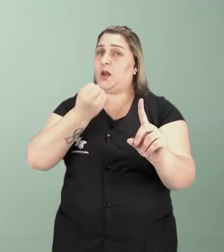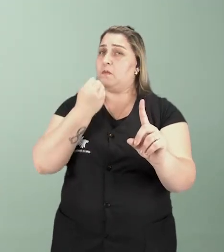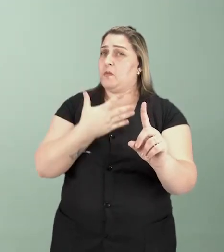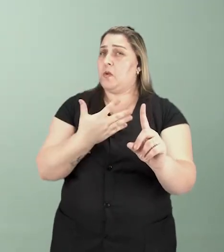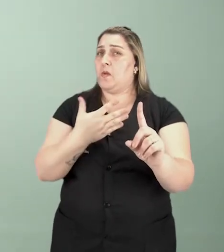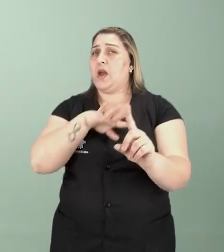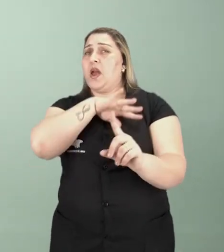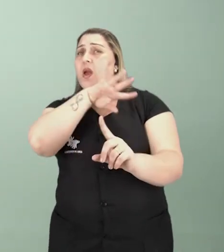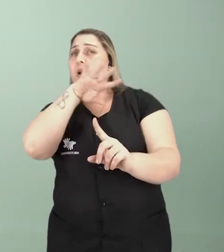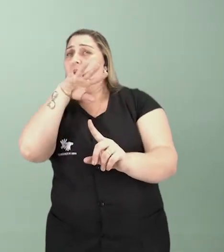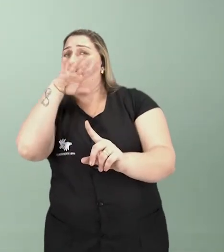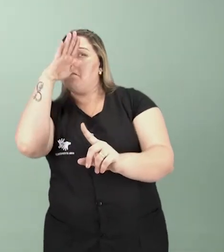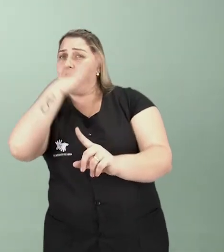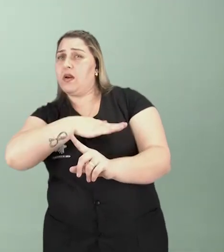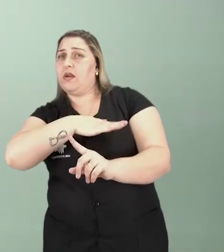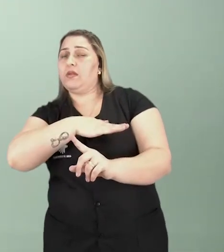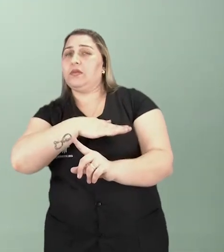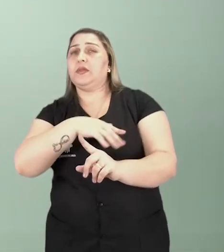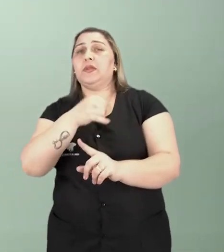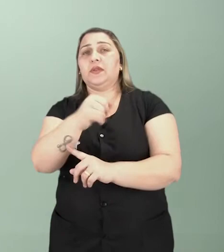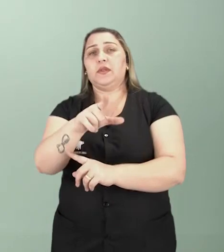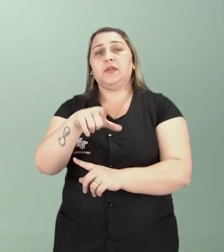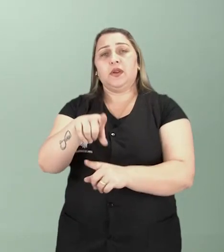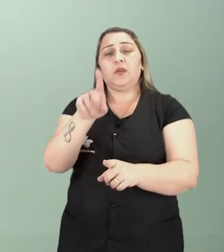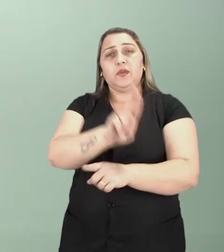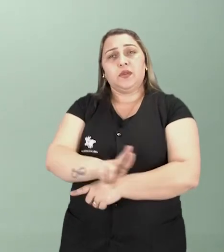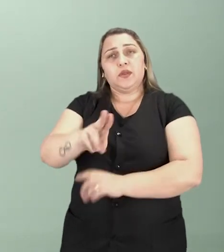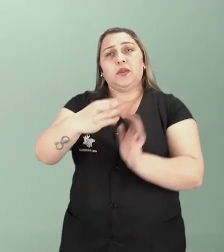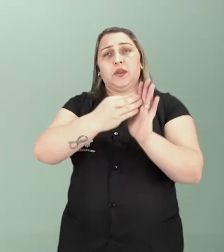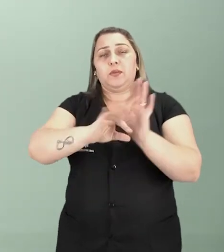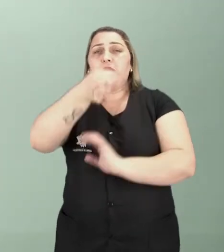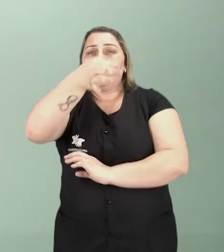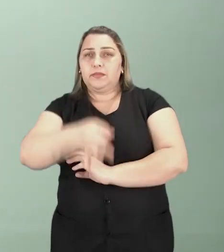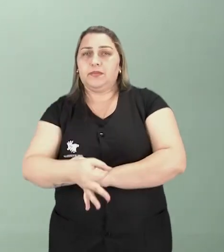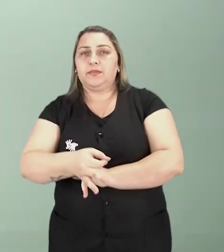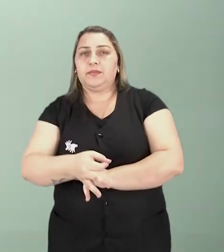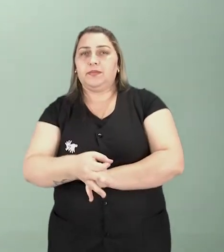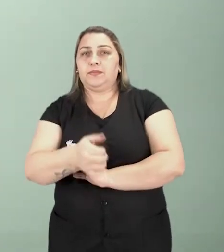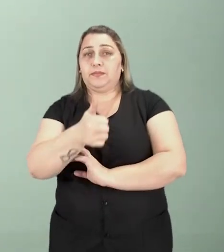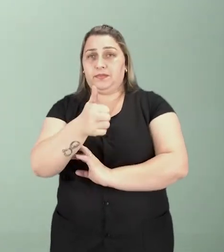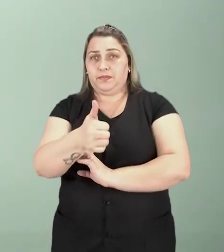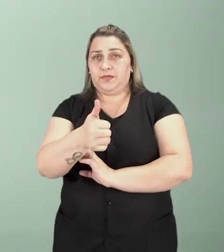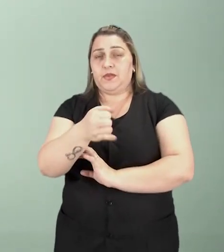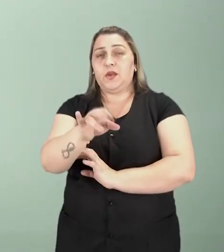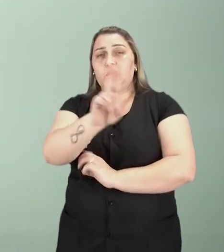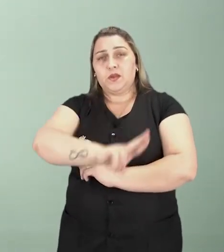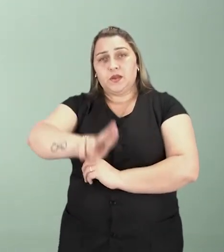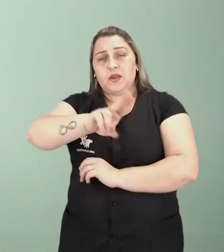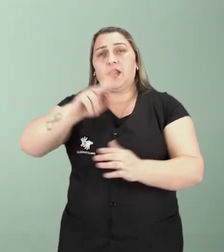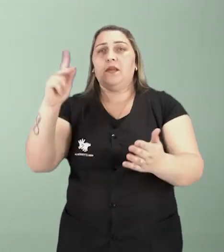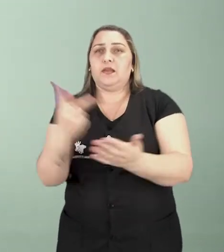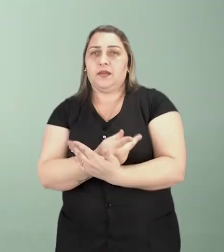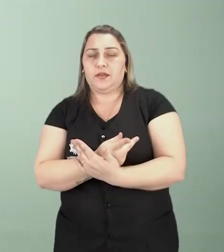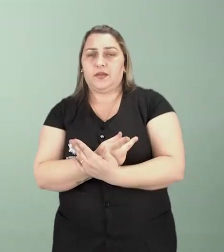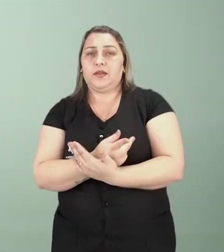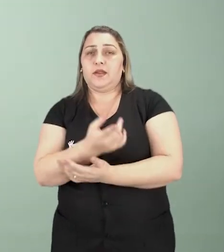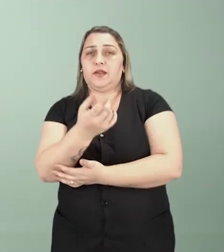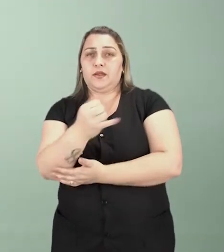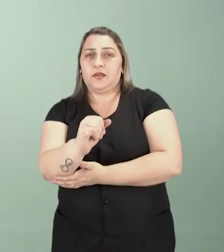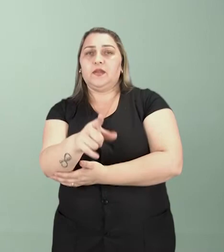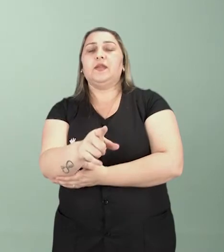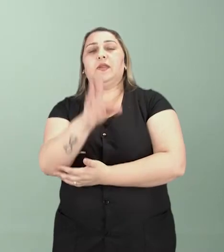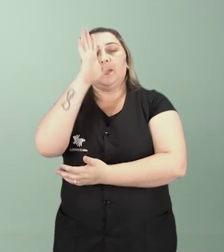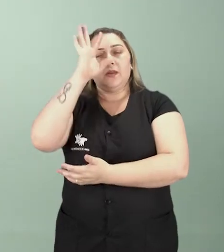boa, se essa influência é ruim, se você está usando a mídia da maneira certa, tá? Ou se você está usando da maneira errada, se você está